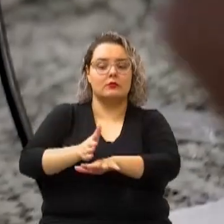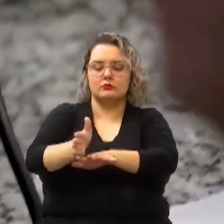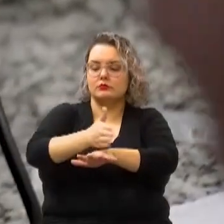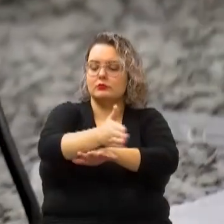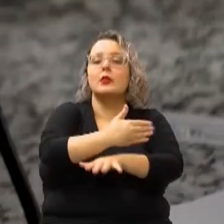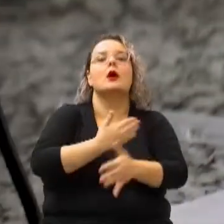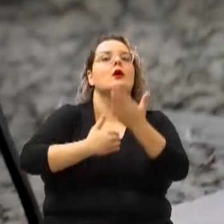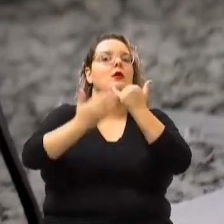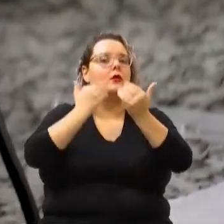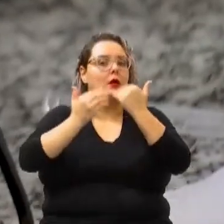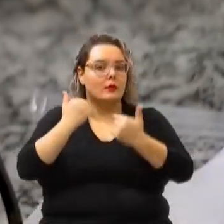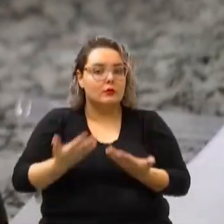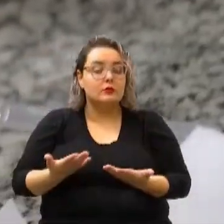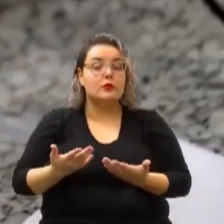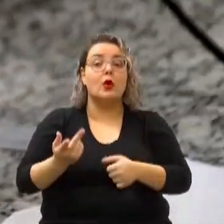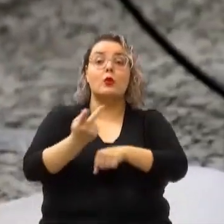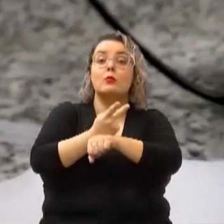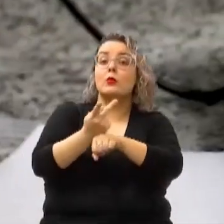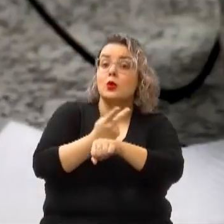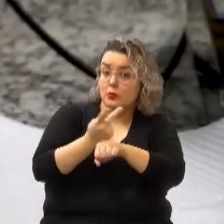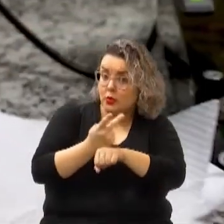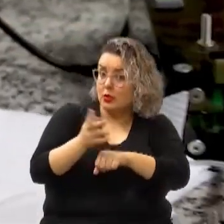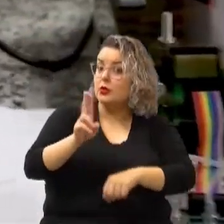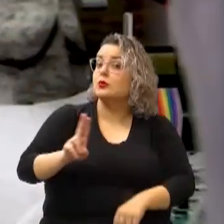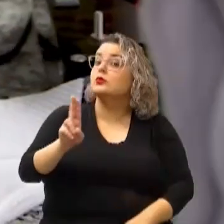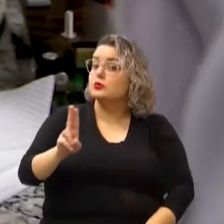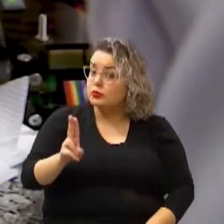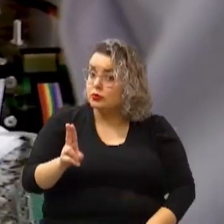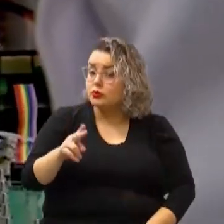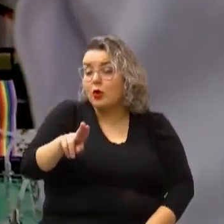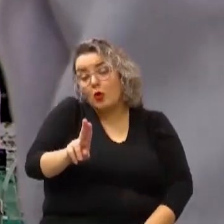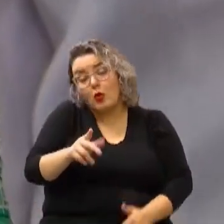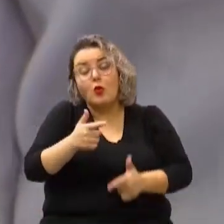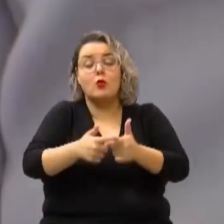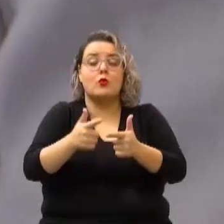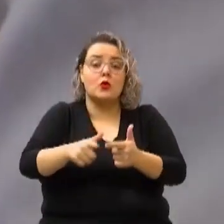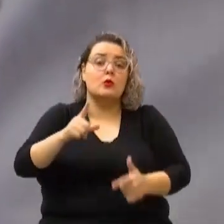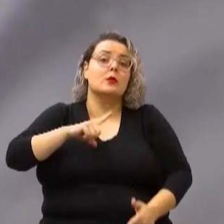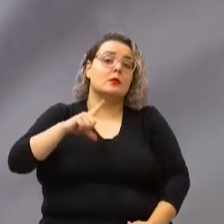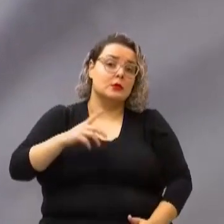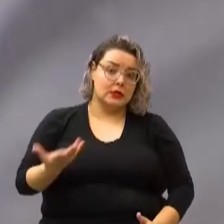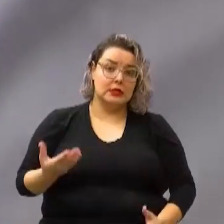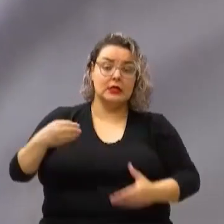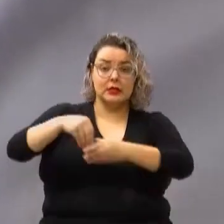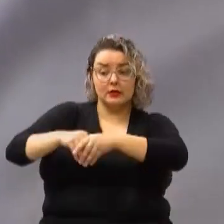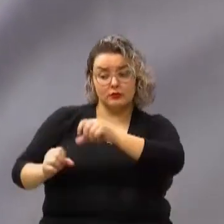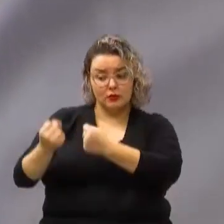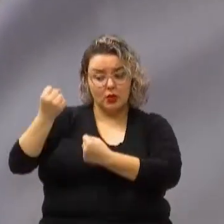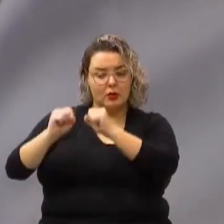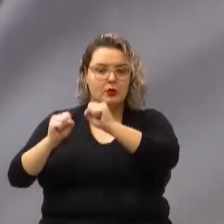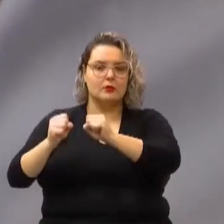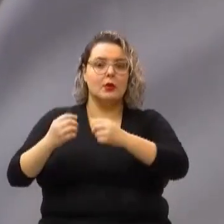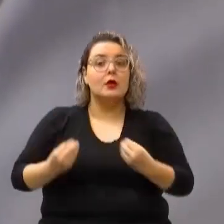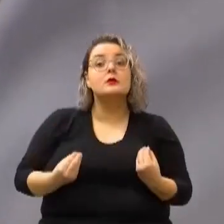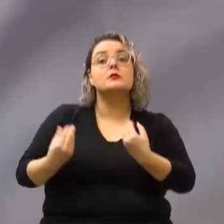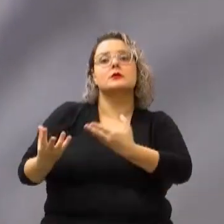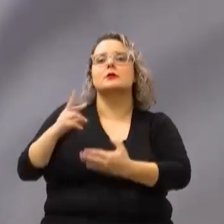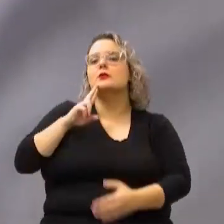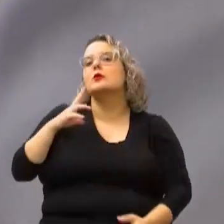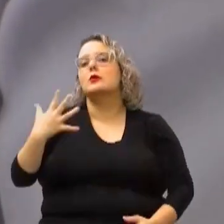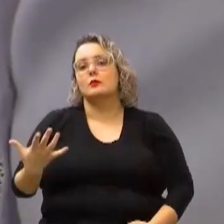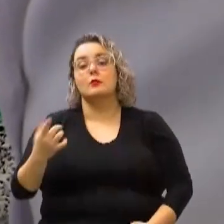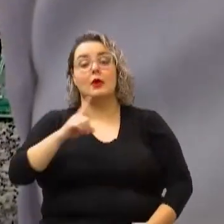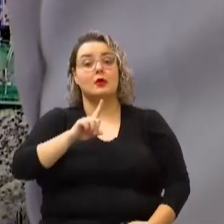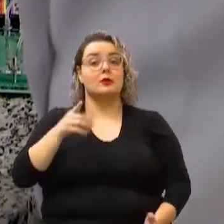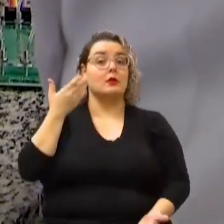vários segmentos alimentícios, buscando uma aplicação ou um problema que existe na indústria, trazendo